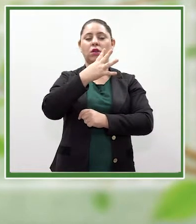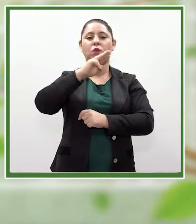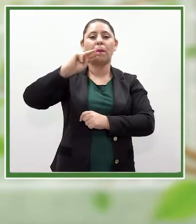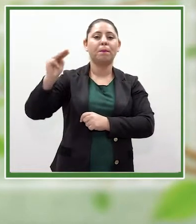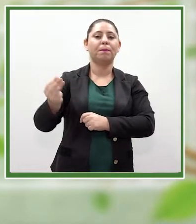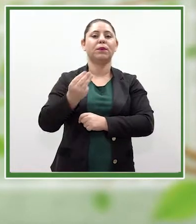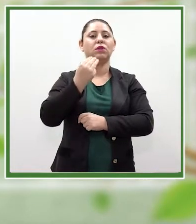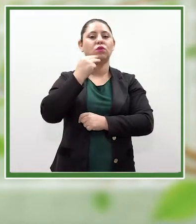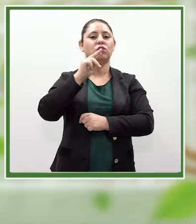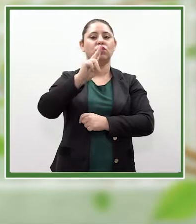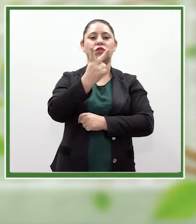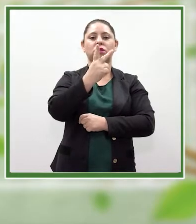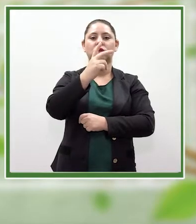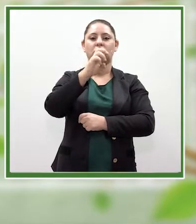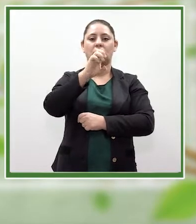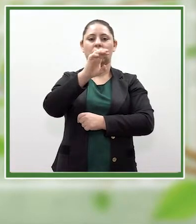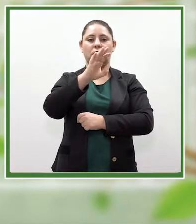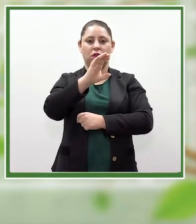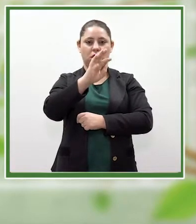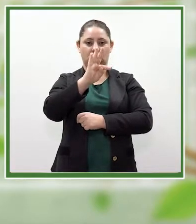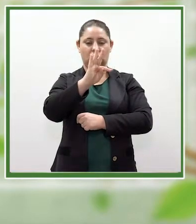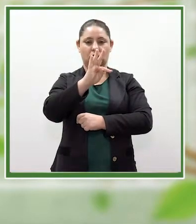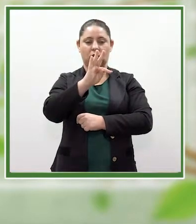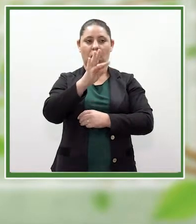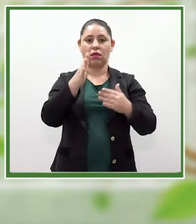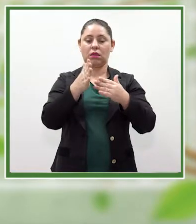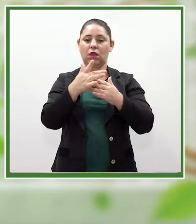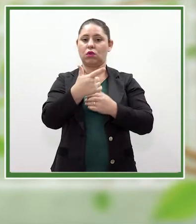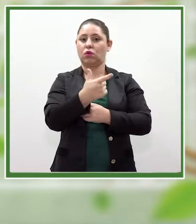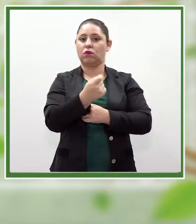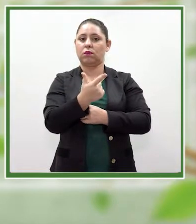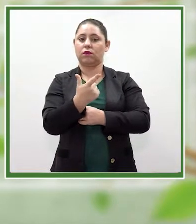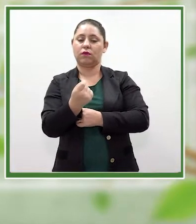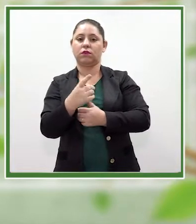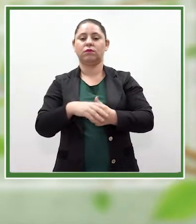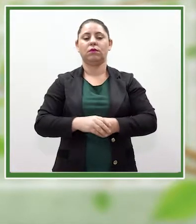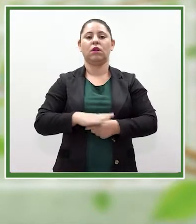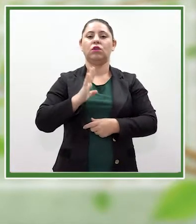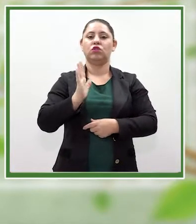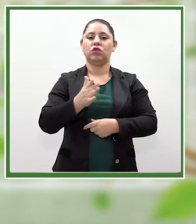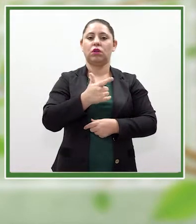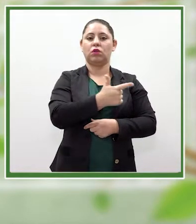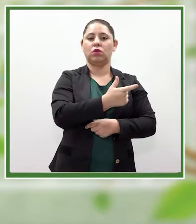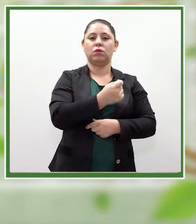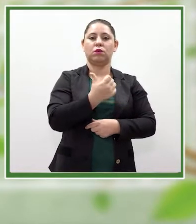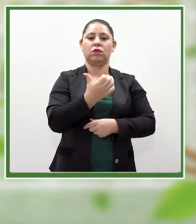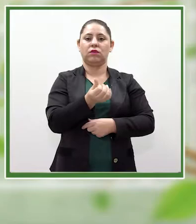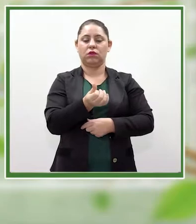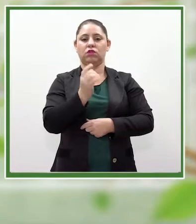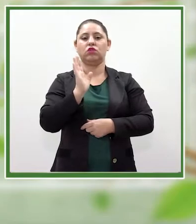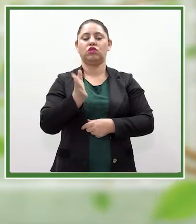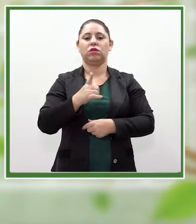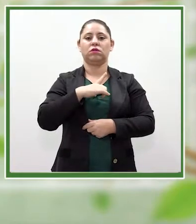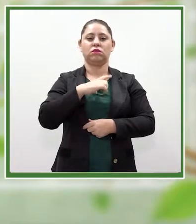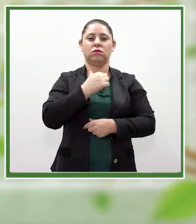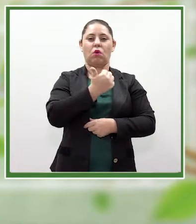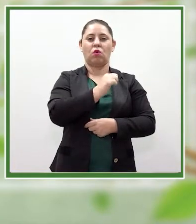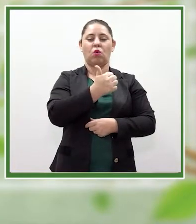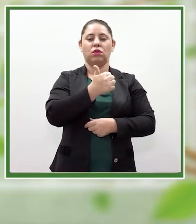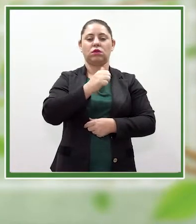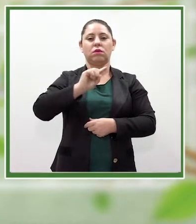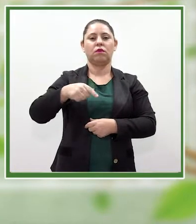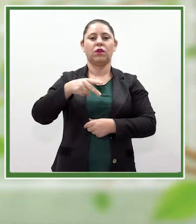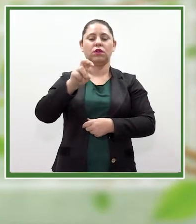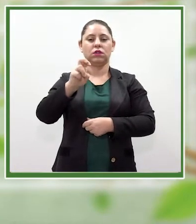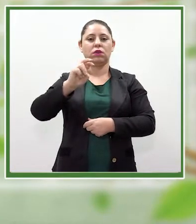estimular a adoção em 4 milhões de hectares com esses sistemas até 2020. Já em